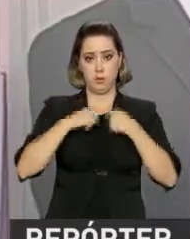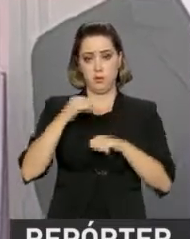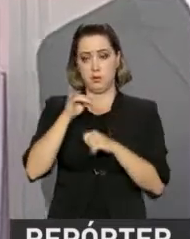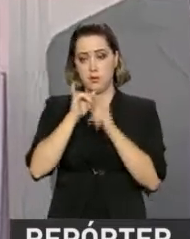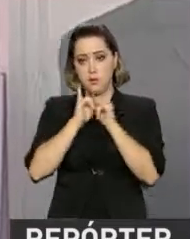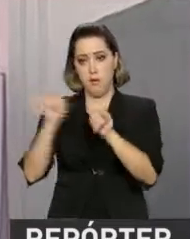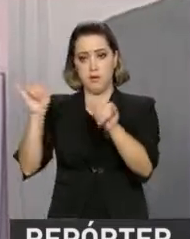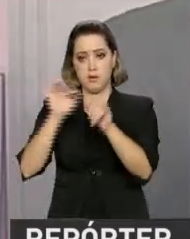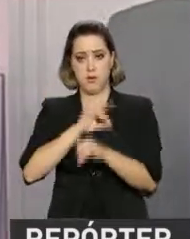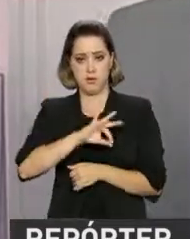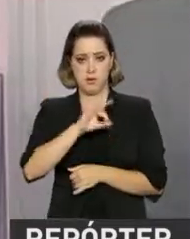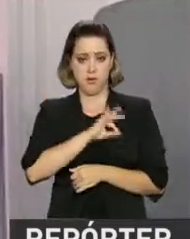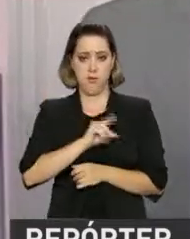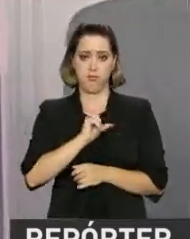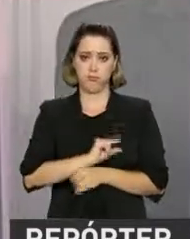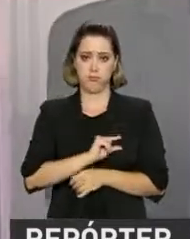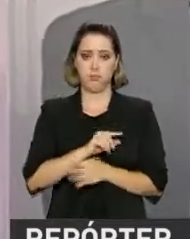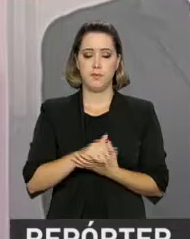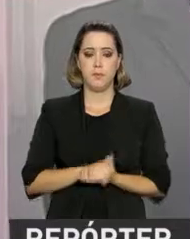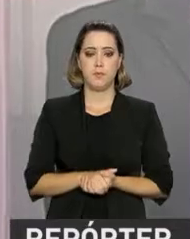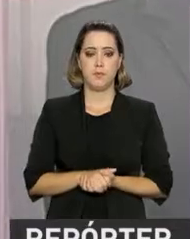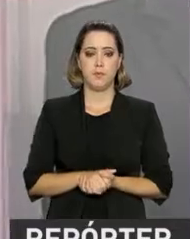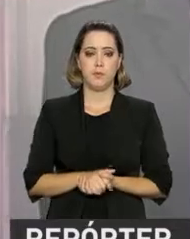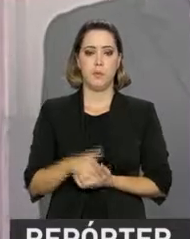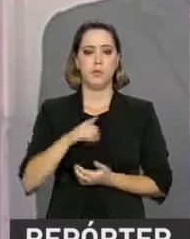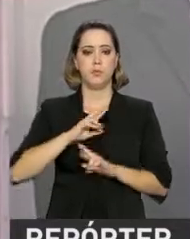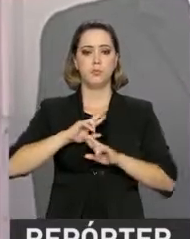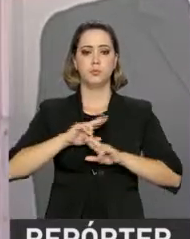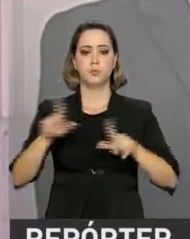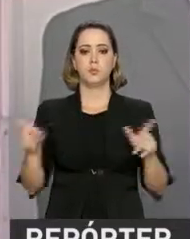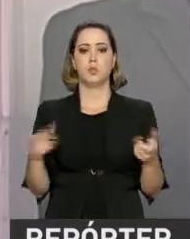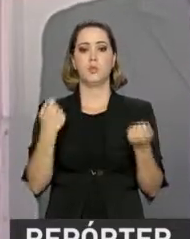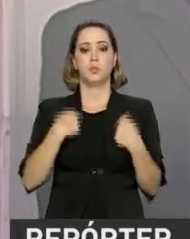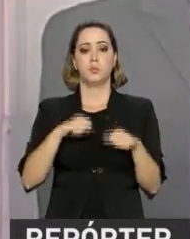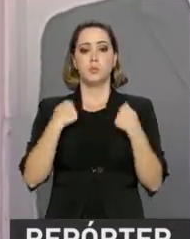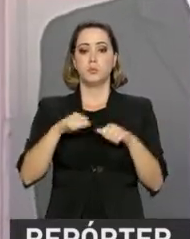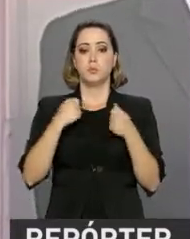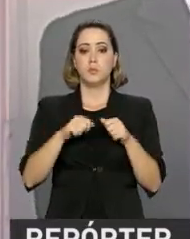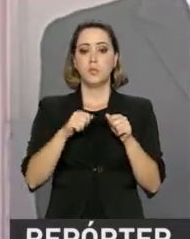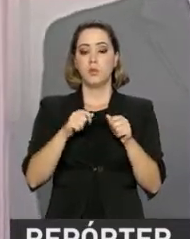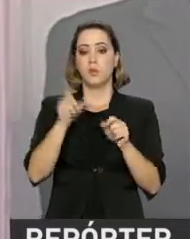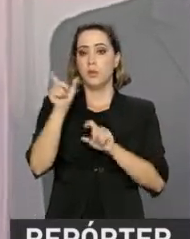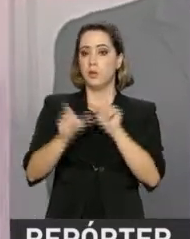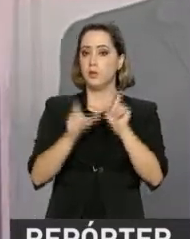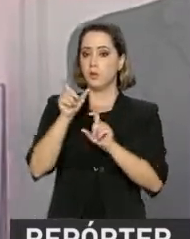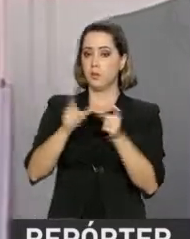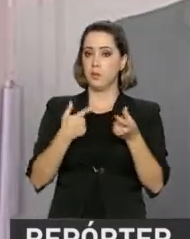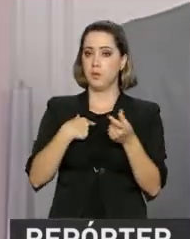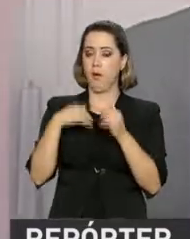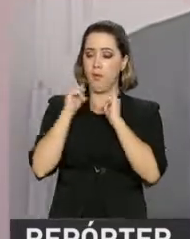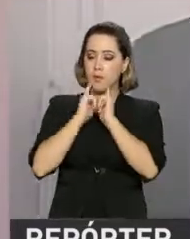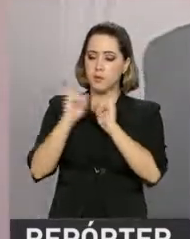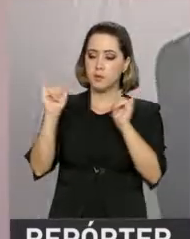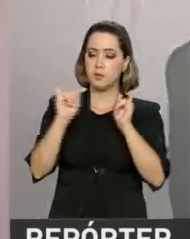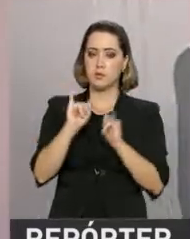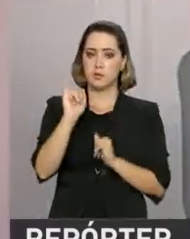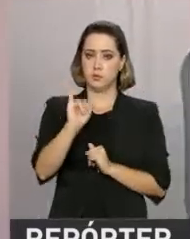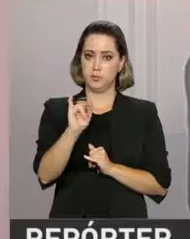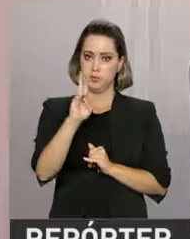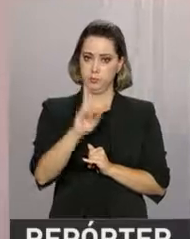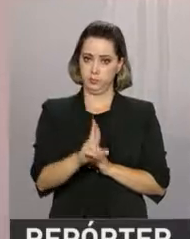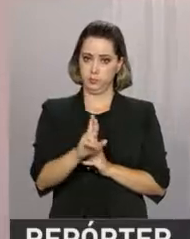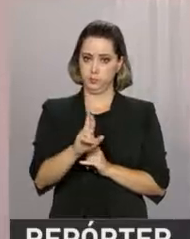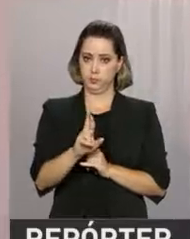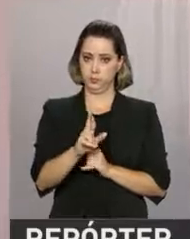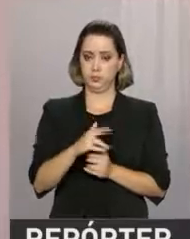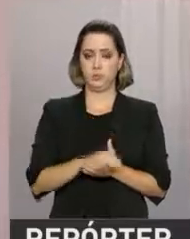assim? Pois é, existem várias situações que obrigam uma pessoa física a declarar as informações para